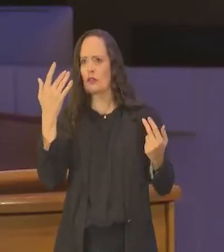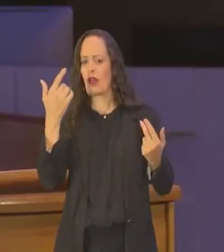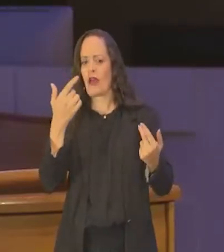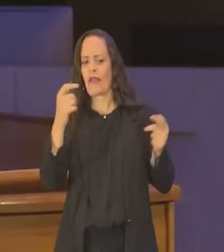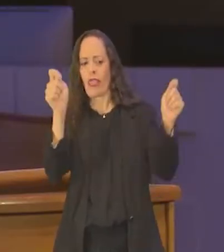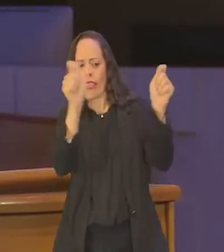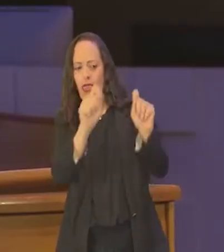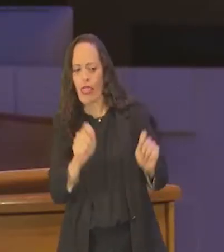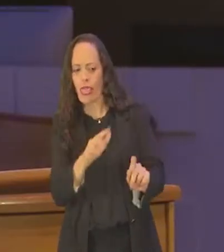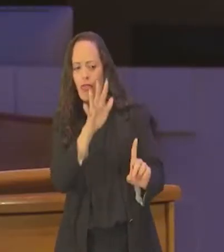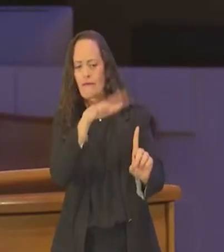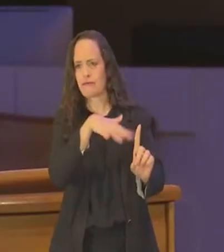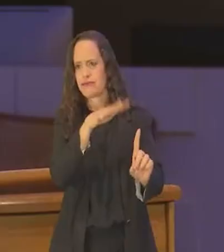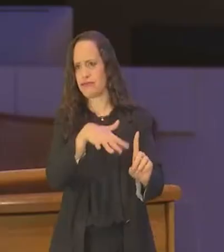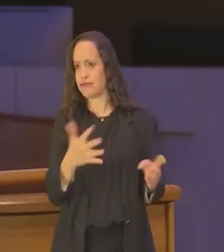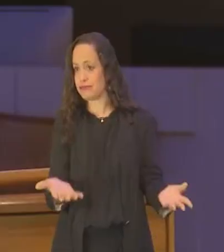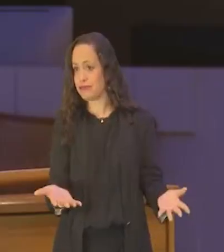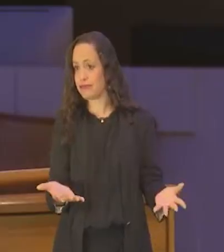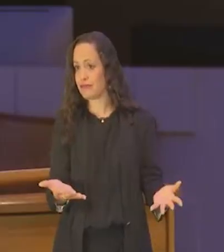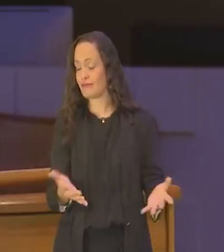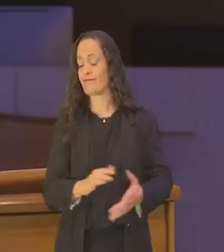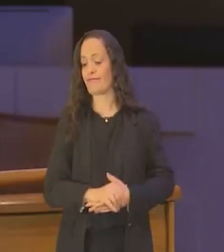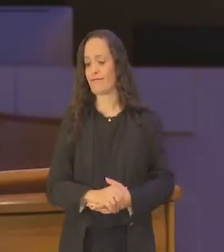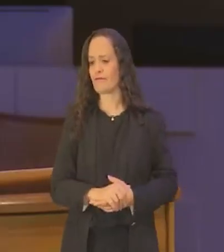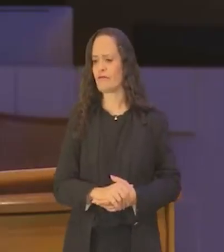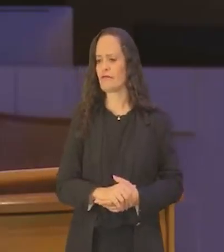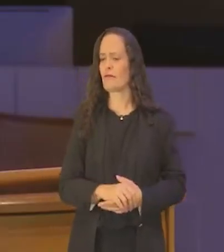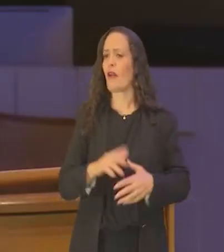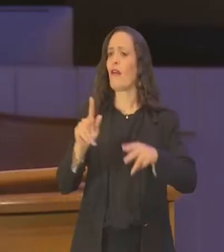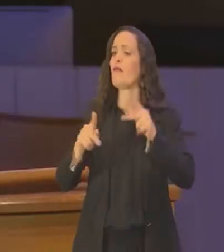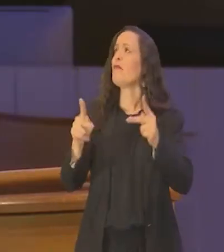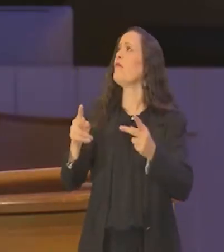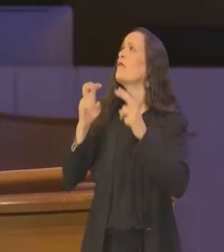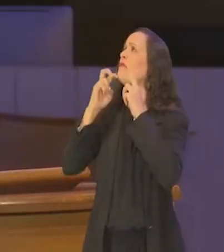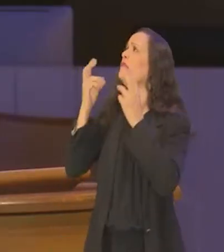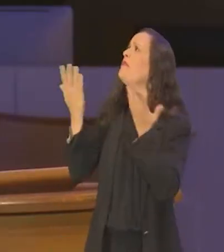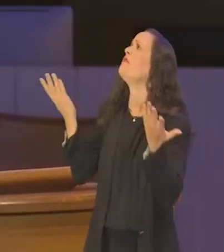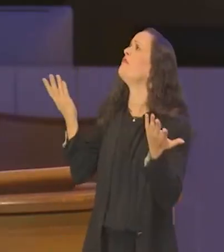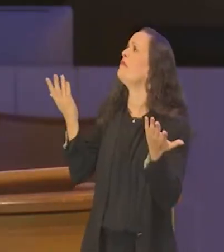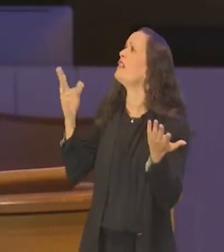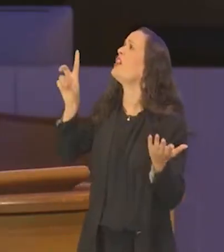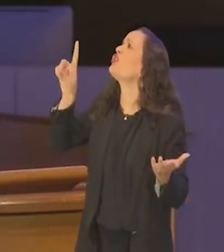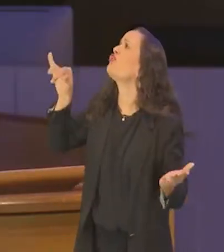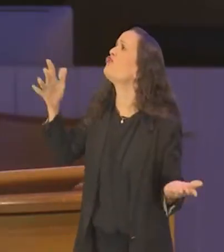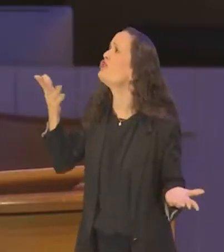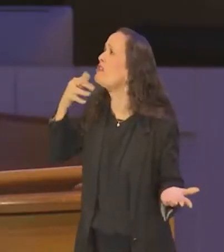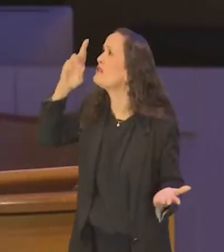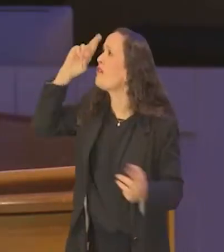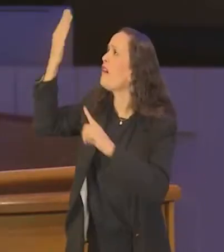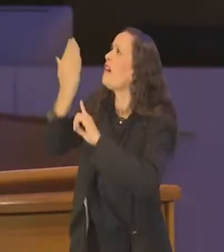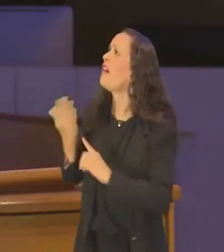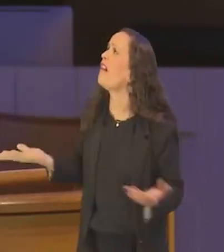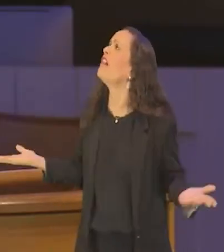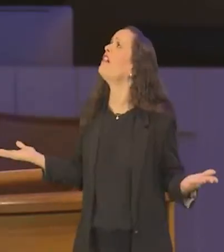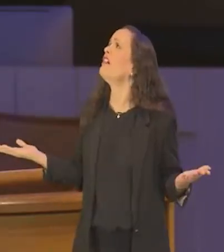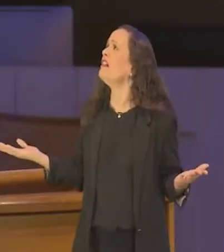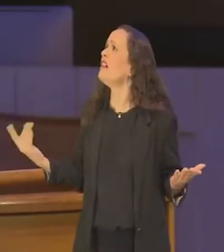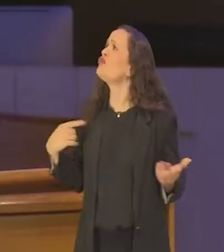deuses. E aí o povo diz: mas quando, Senhor? Na expectativa de voltar à sua